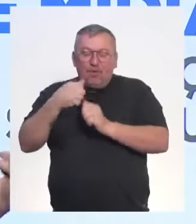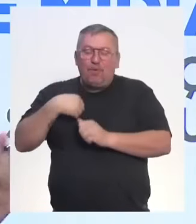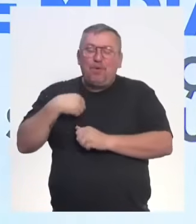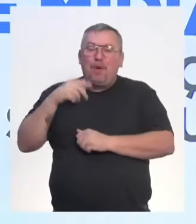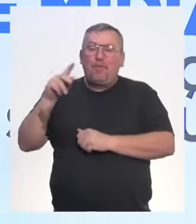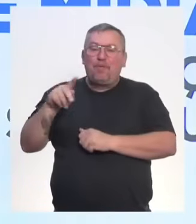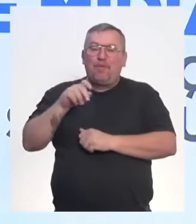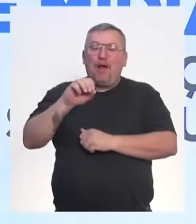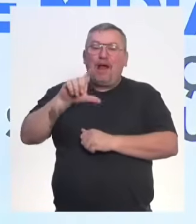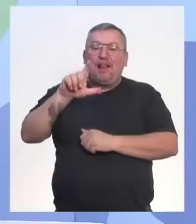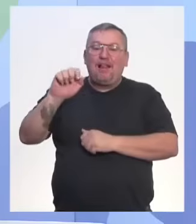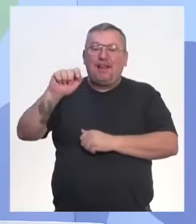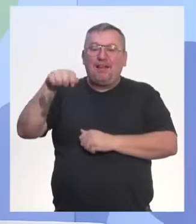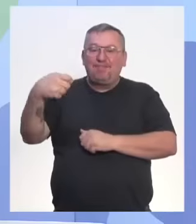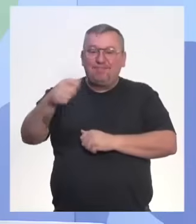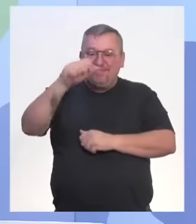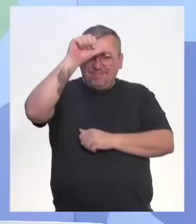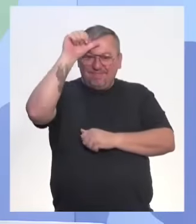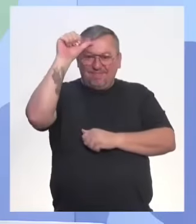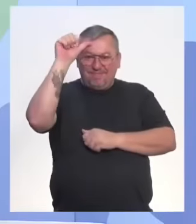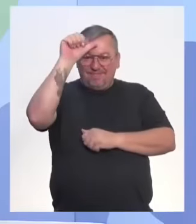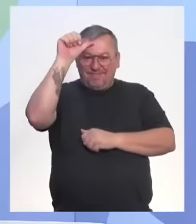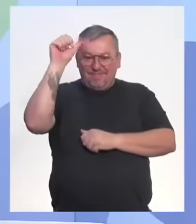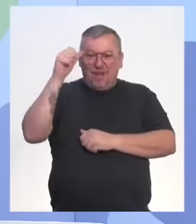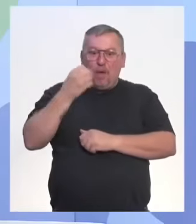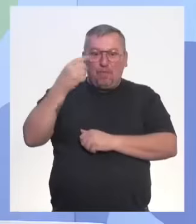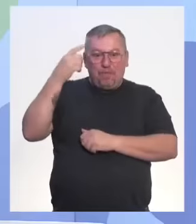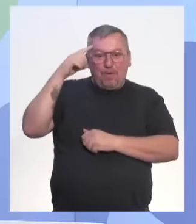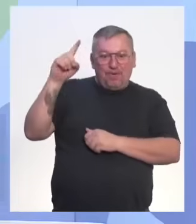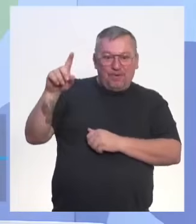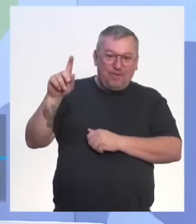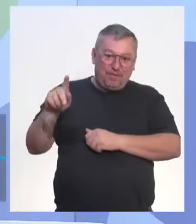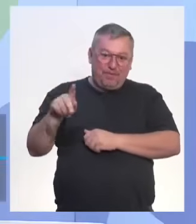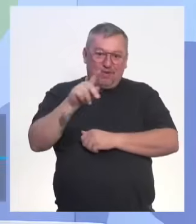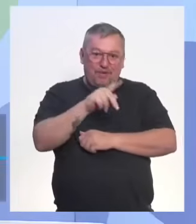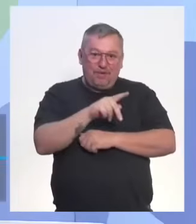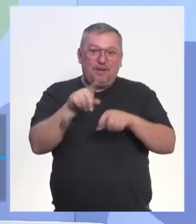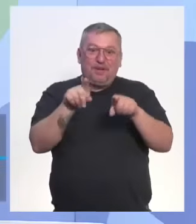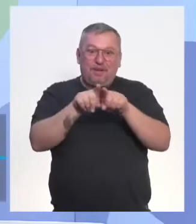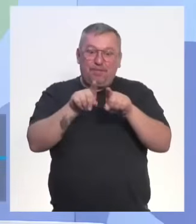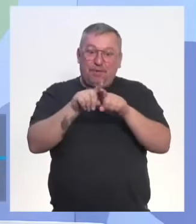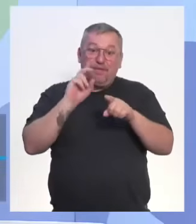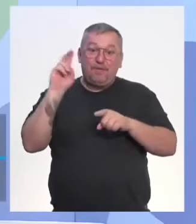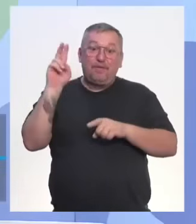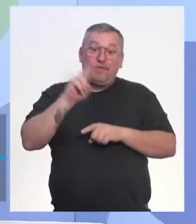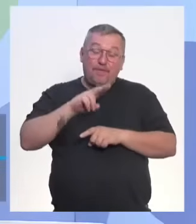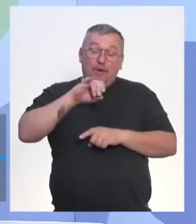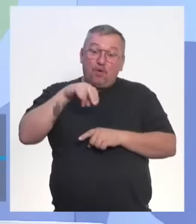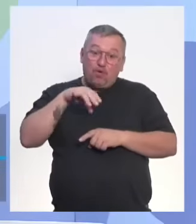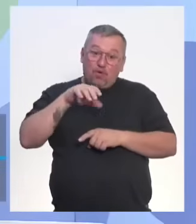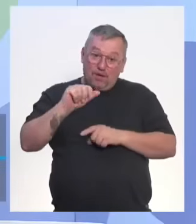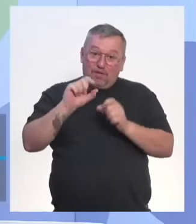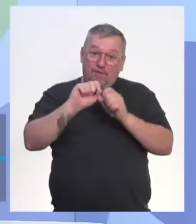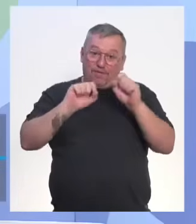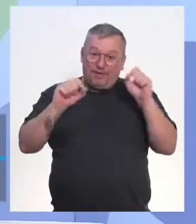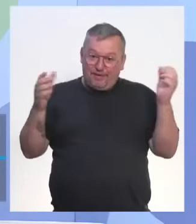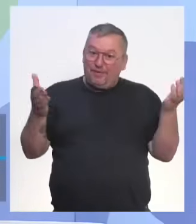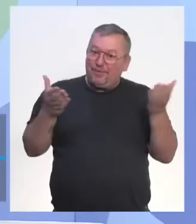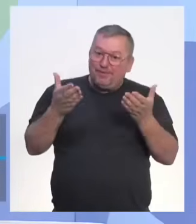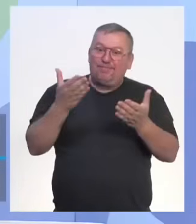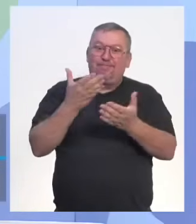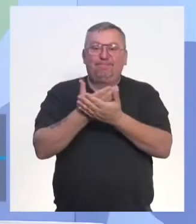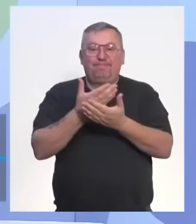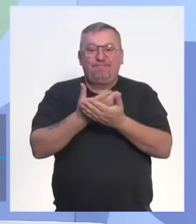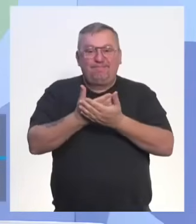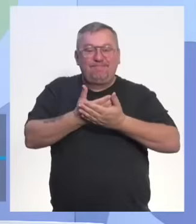professora Alessandra. Olá, alunos, bom dia, professores. Bom, vamos ver o que o Jonas vai aprontar hoje